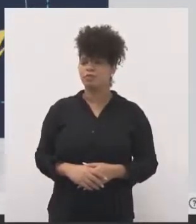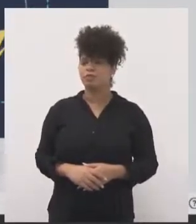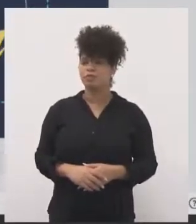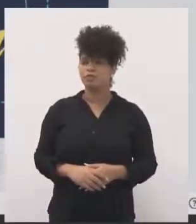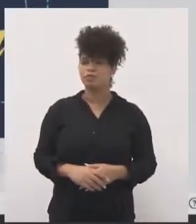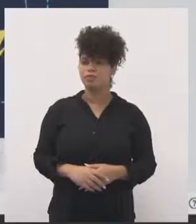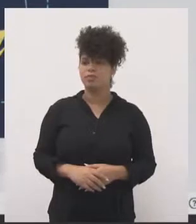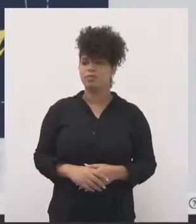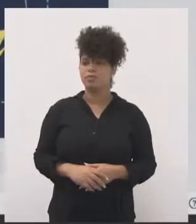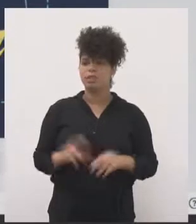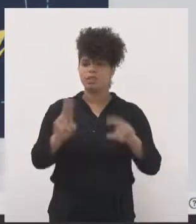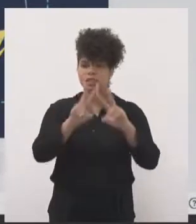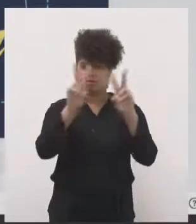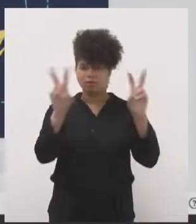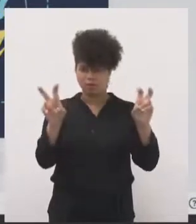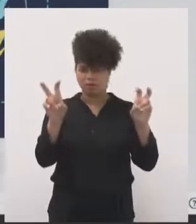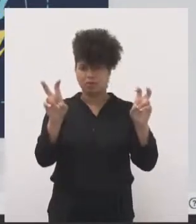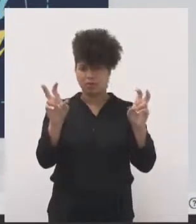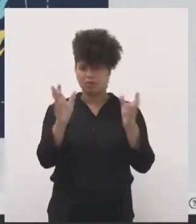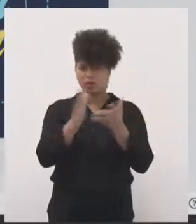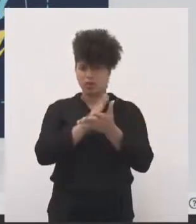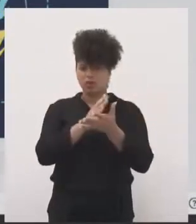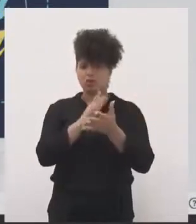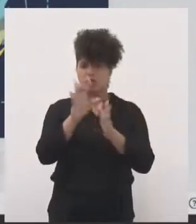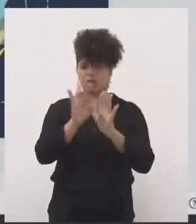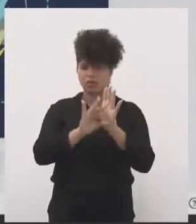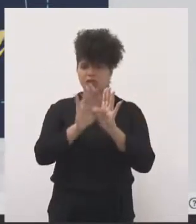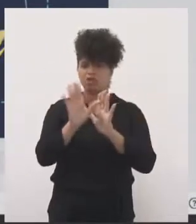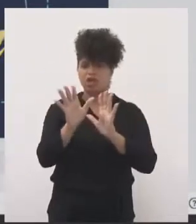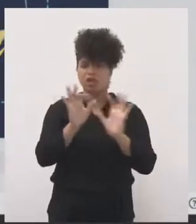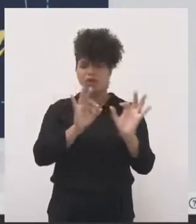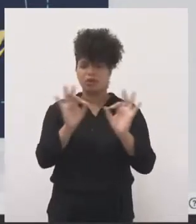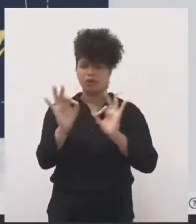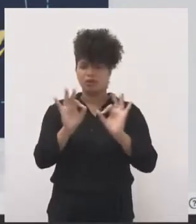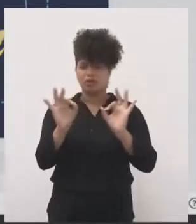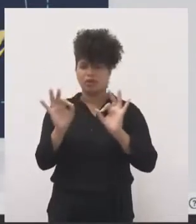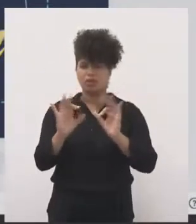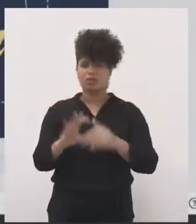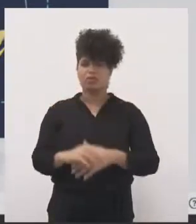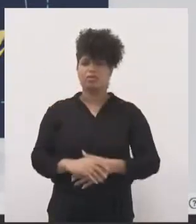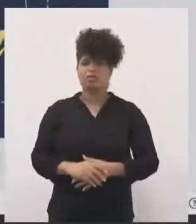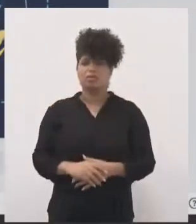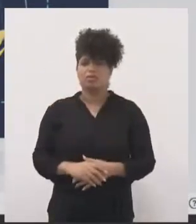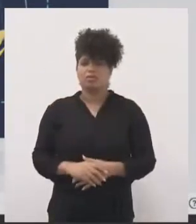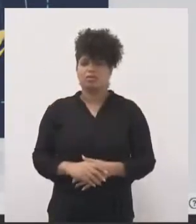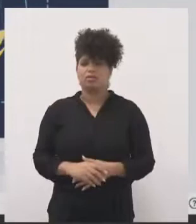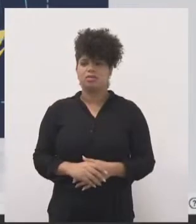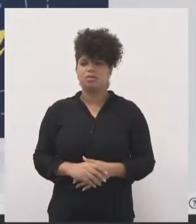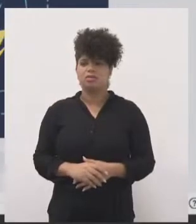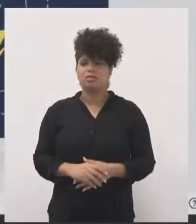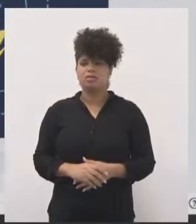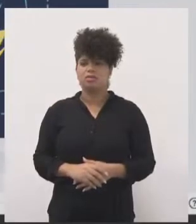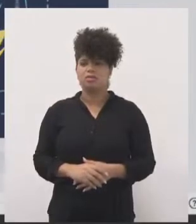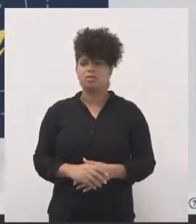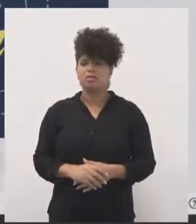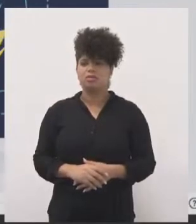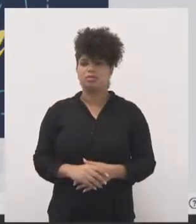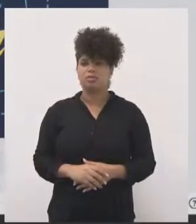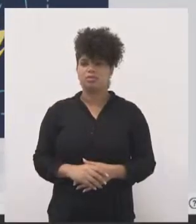títulos, alguns textos já estilizados. Sala de